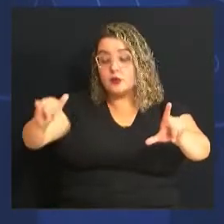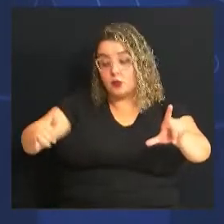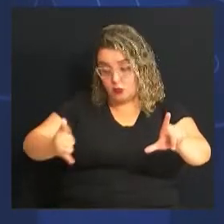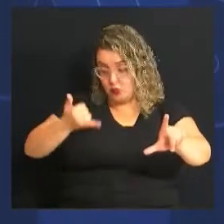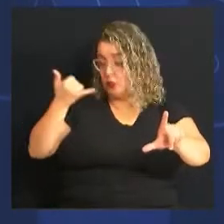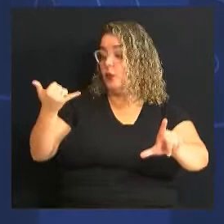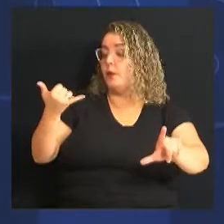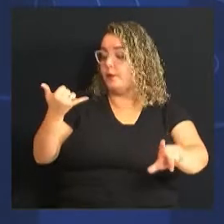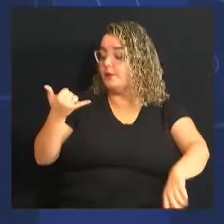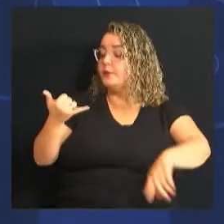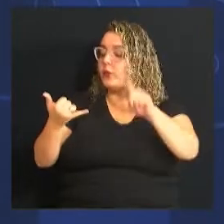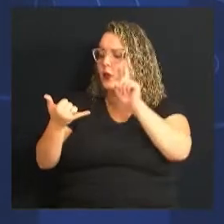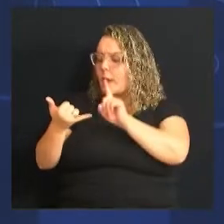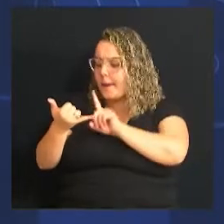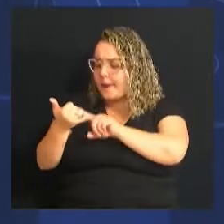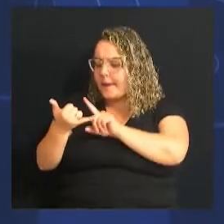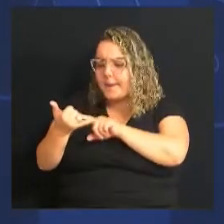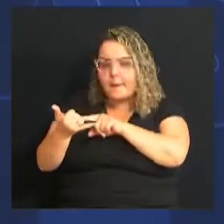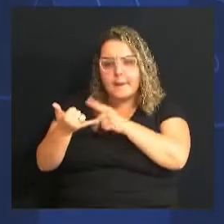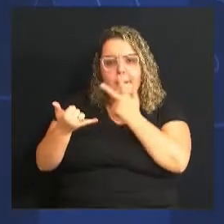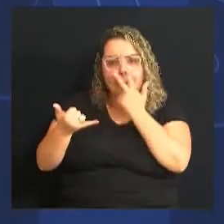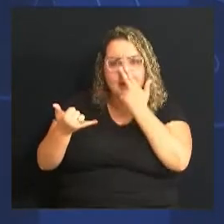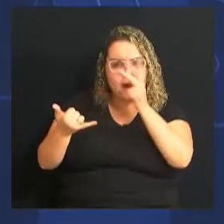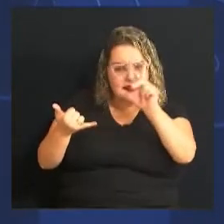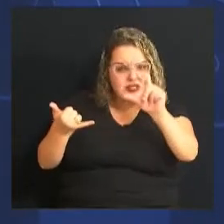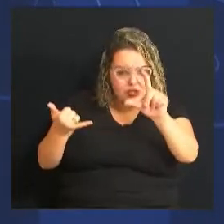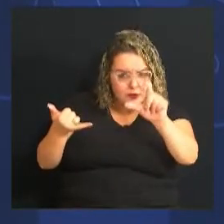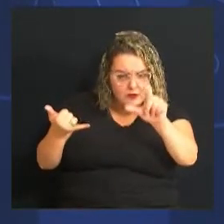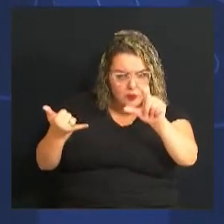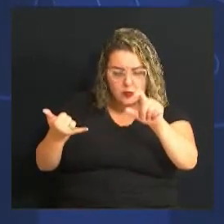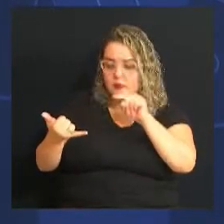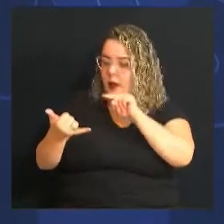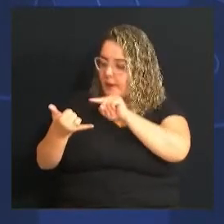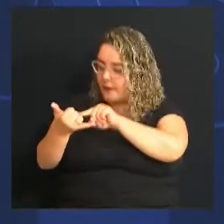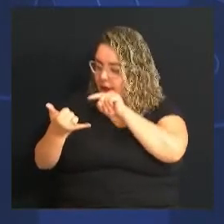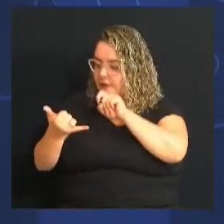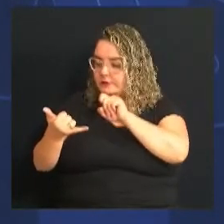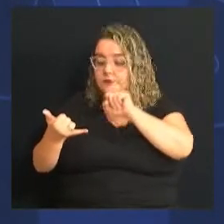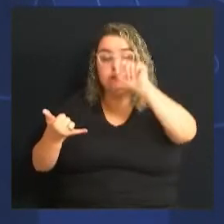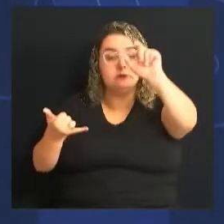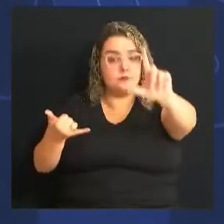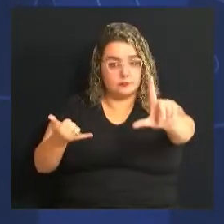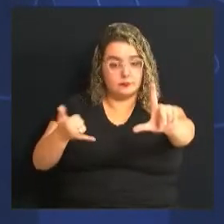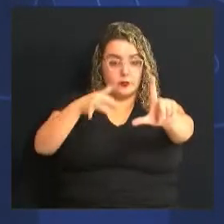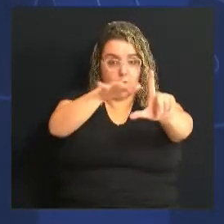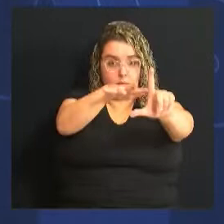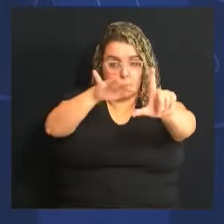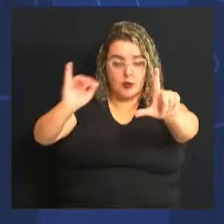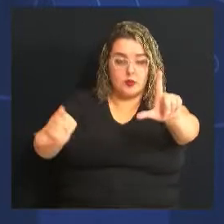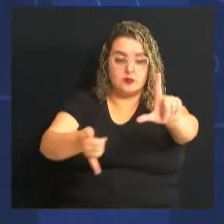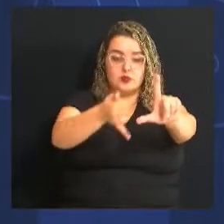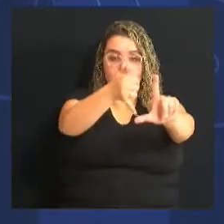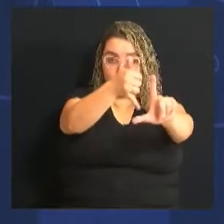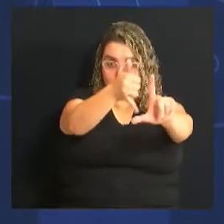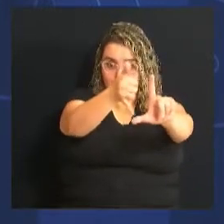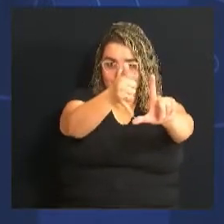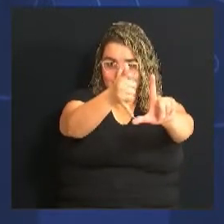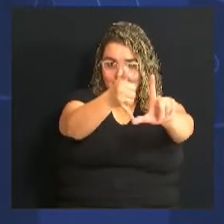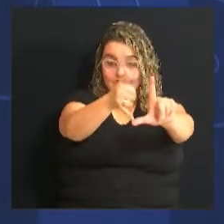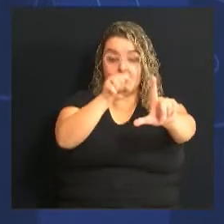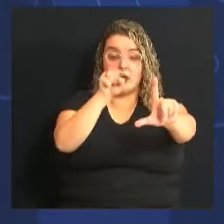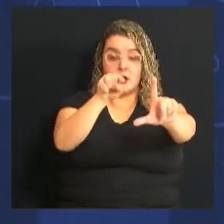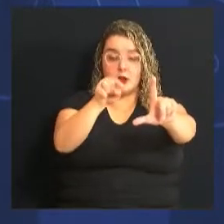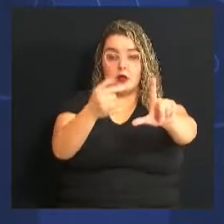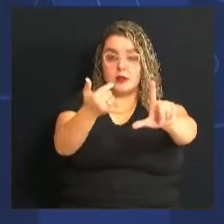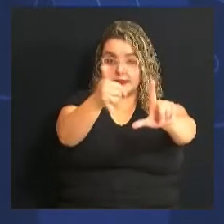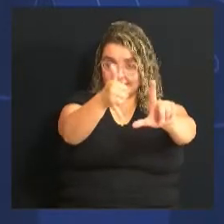o celular, abre a câmera como se fosse tirar uma foto e você vai apontar aqui, ó, para este QR Code. Porque aí já vai